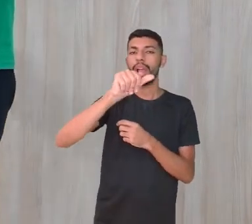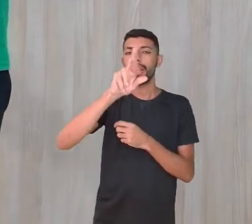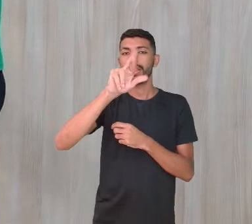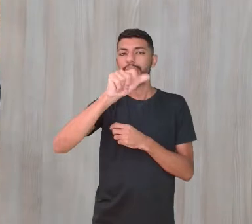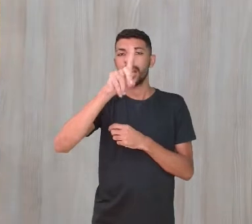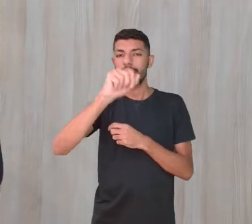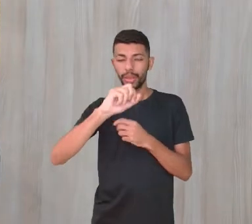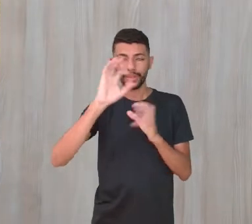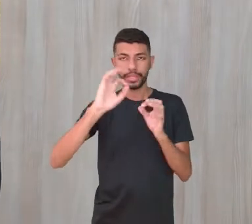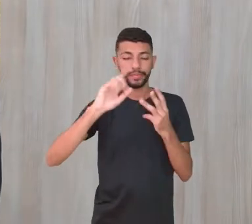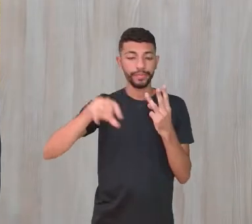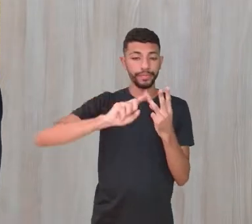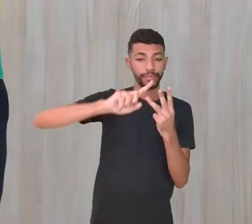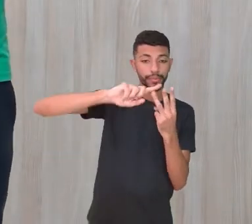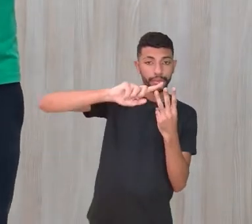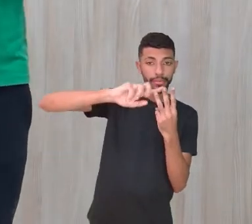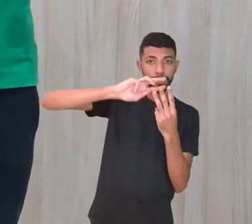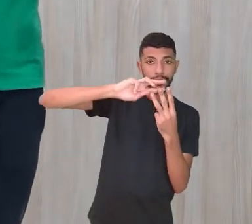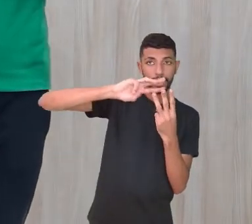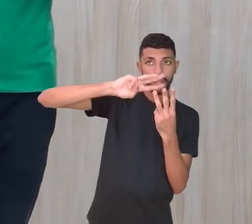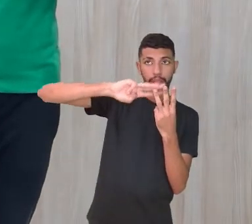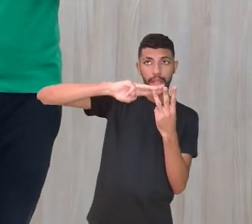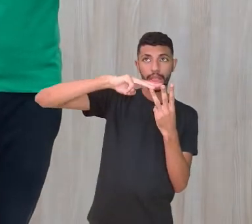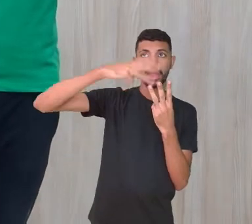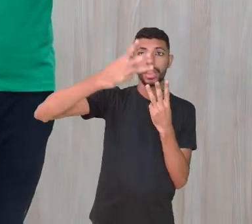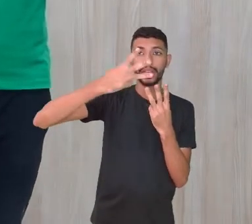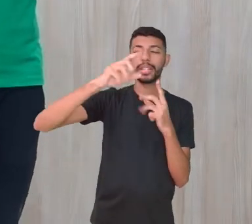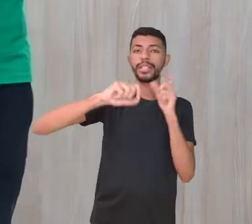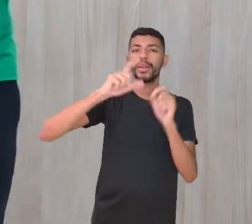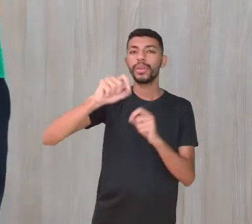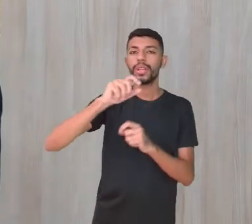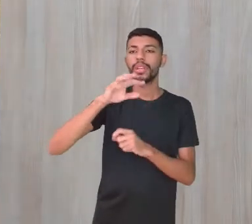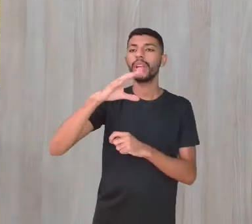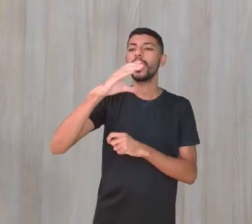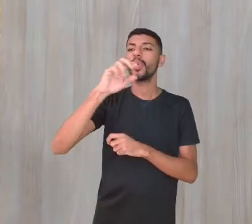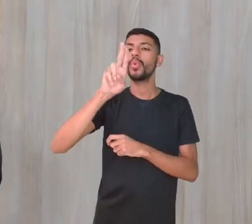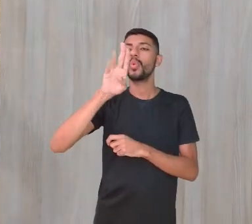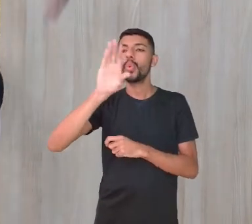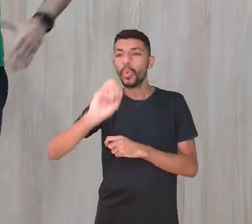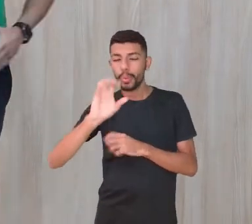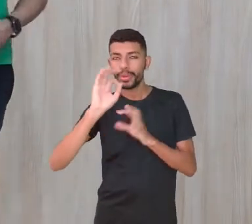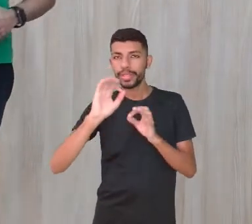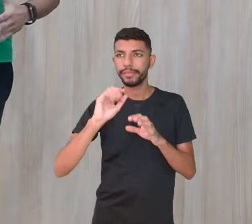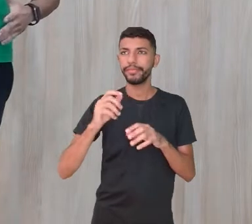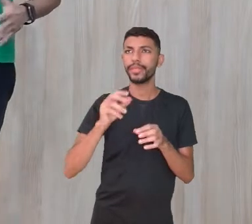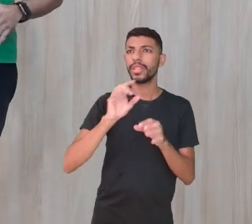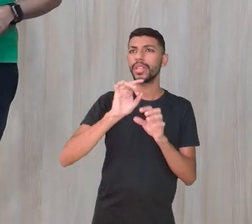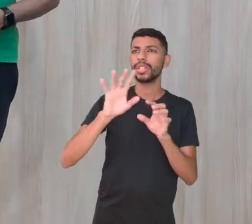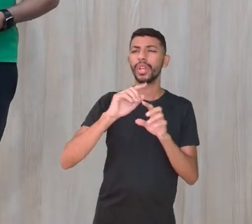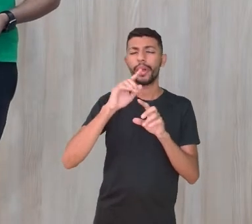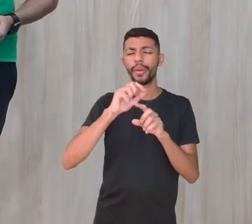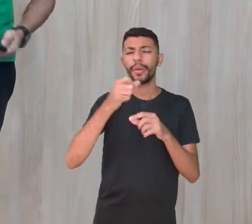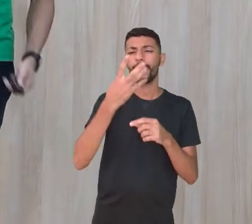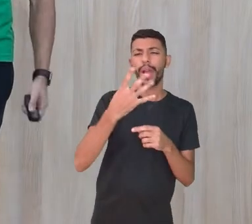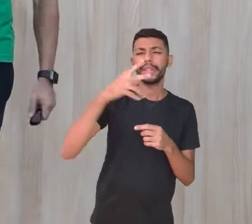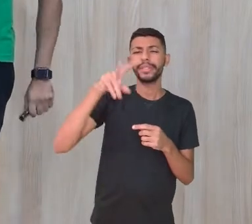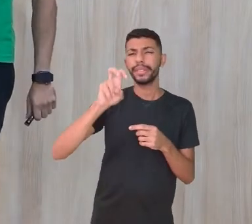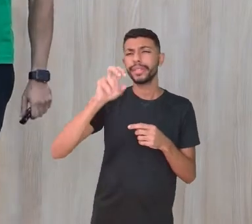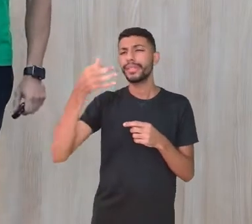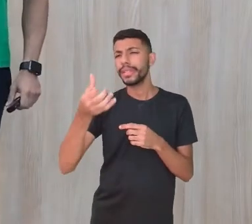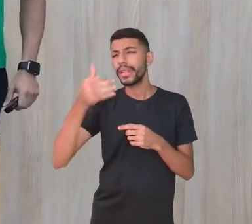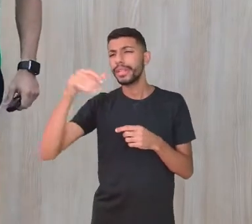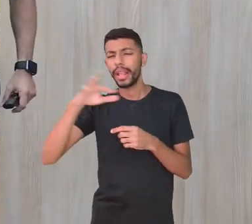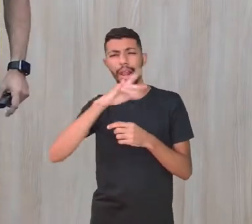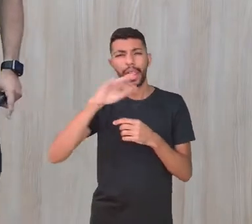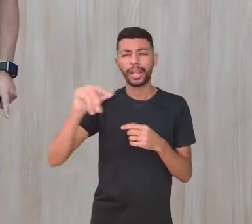elevado ao quadrado. E o 3 no expoente a gente diz elevado ao cubo, tá? Do 4 em diante, a gente fala o